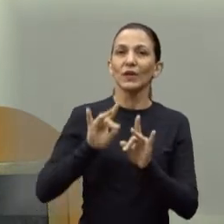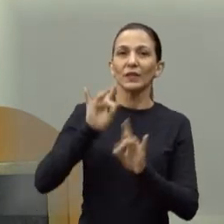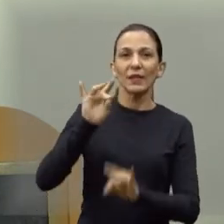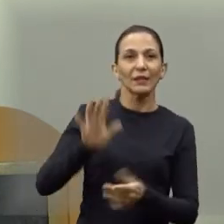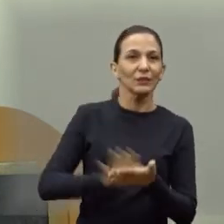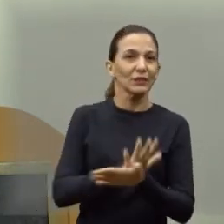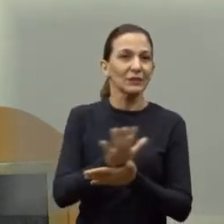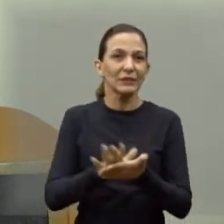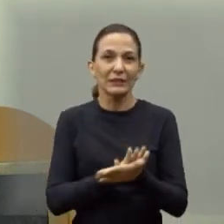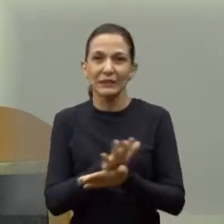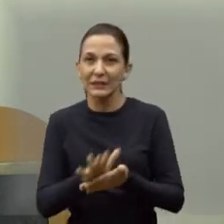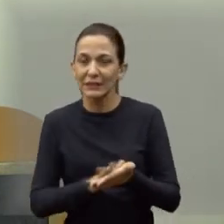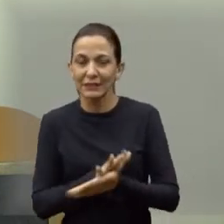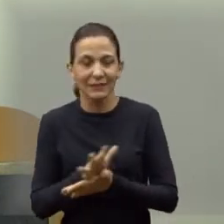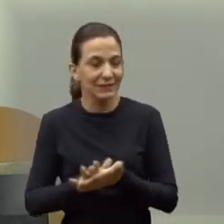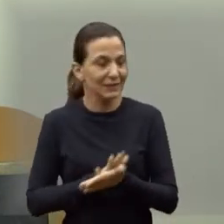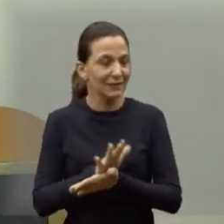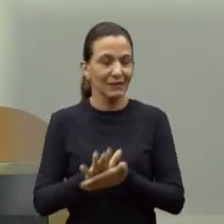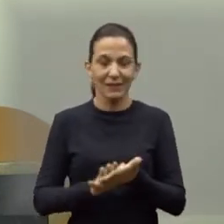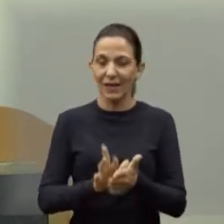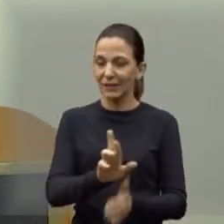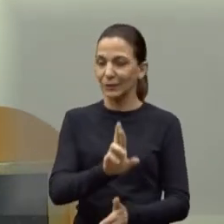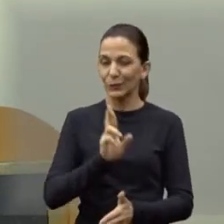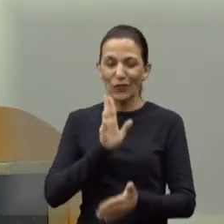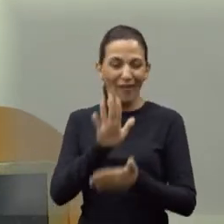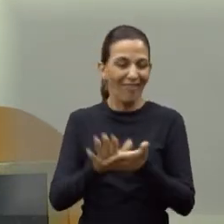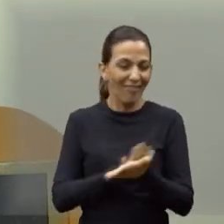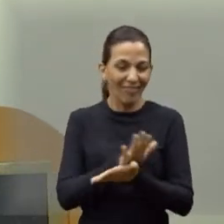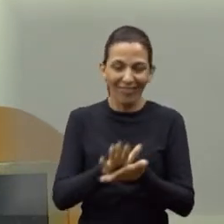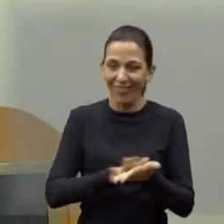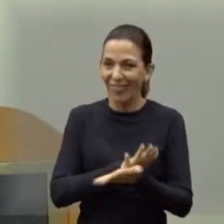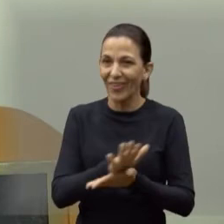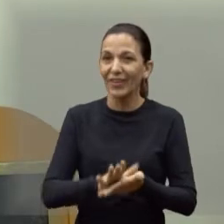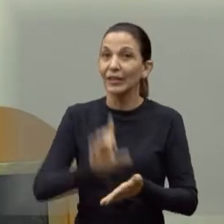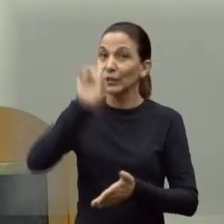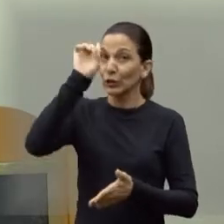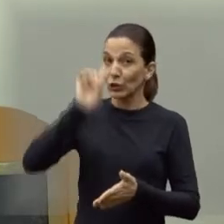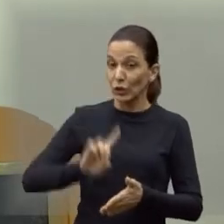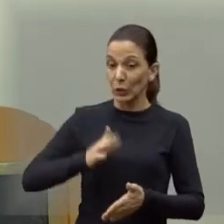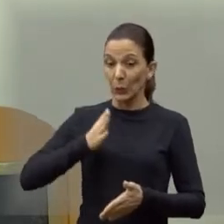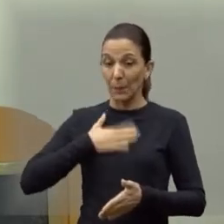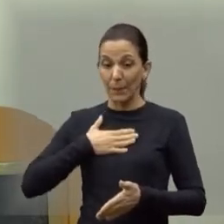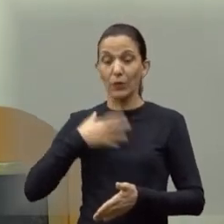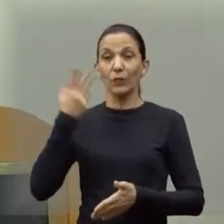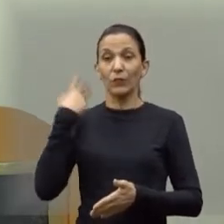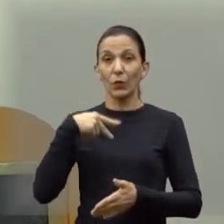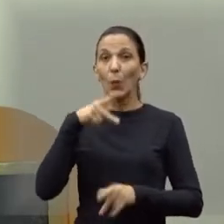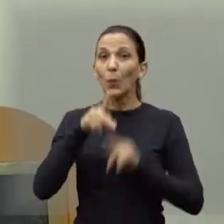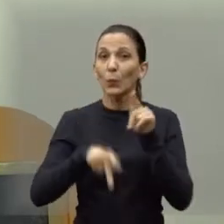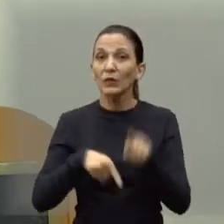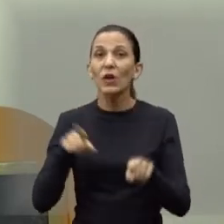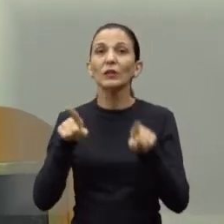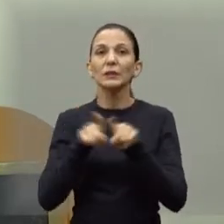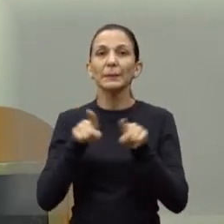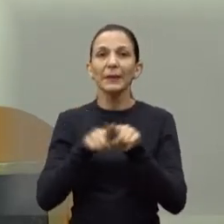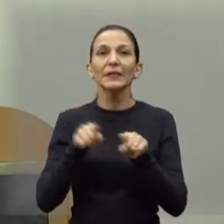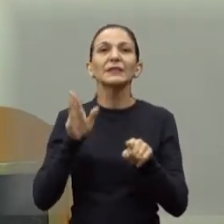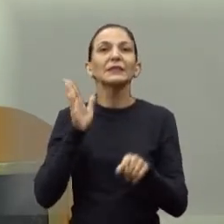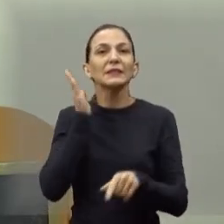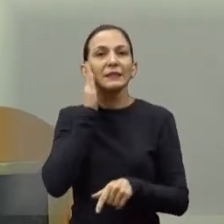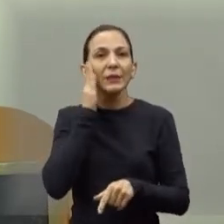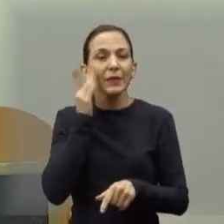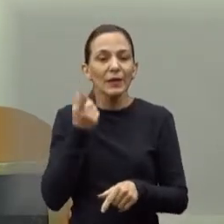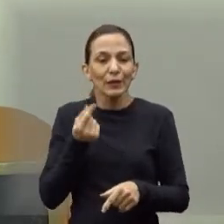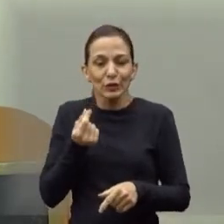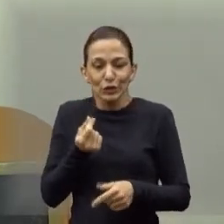e especificados. Repito, não nos foi apresentado. É um direito que esse vereador tem e a população mais ainda de saber onde está sendo empregado o seu